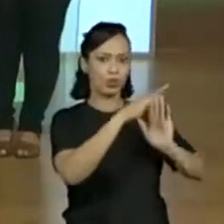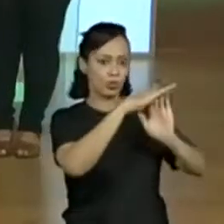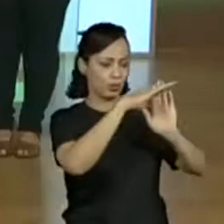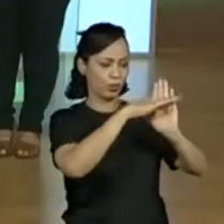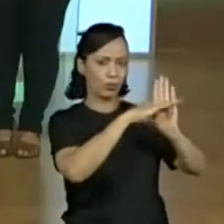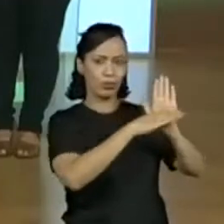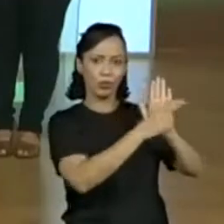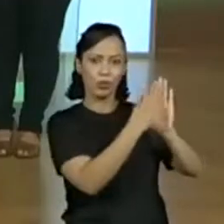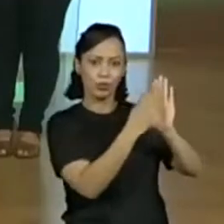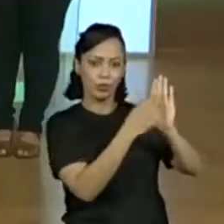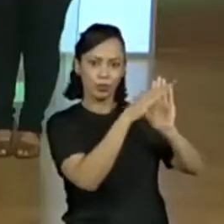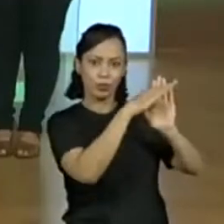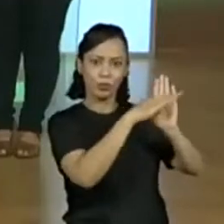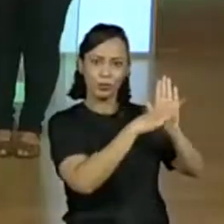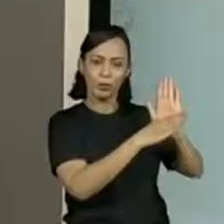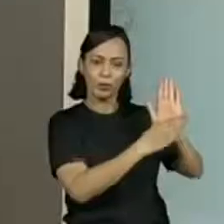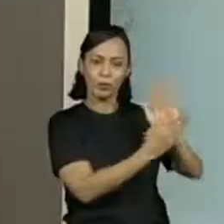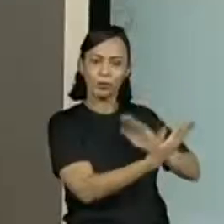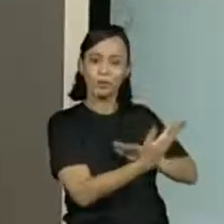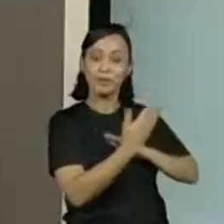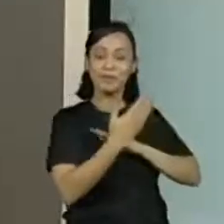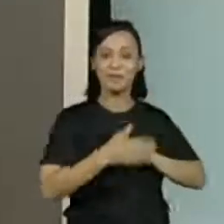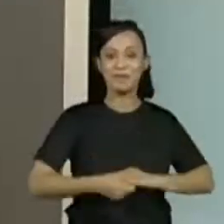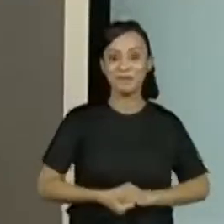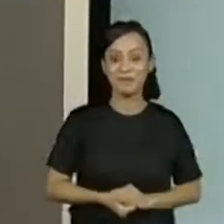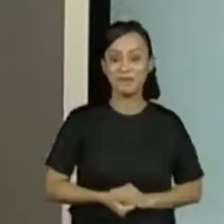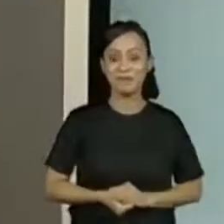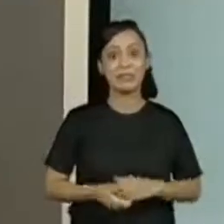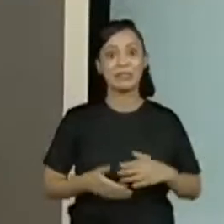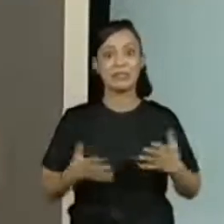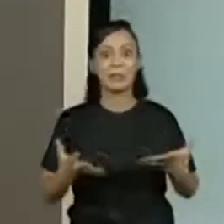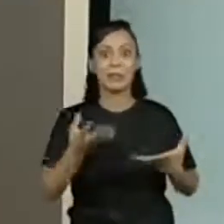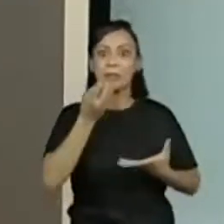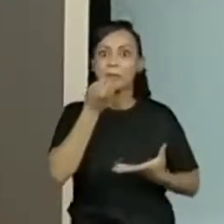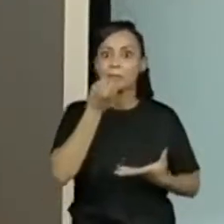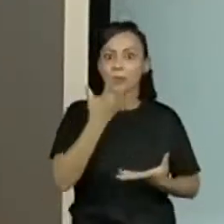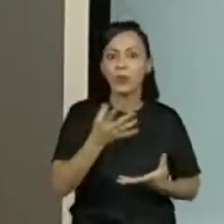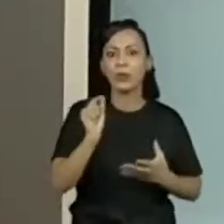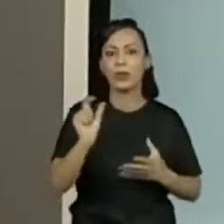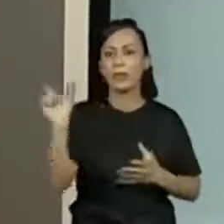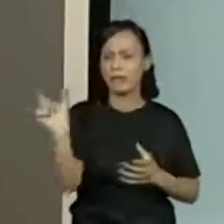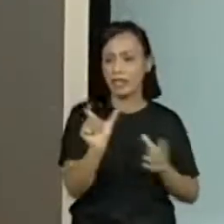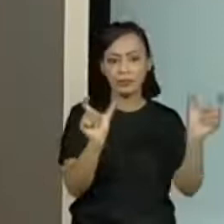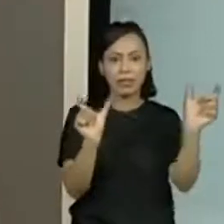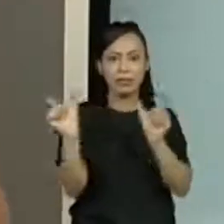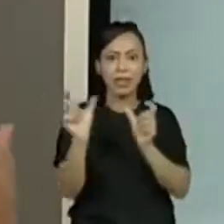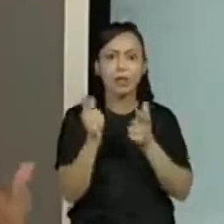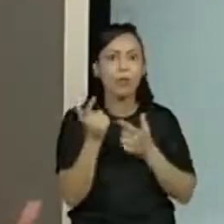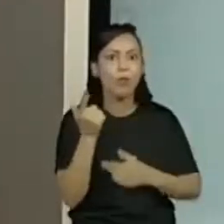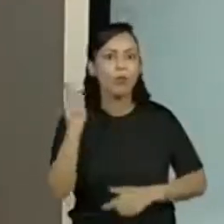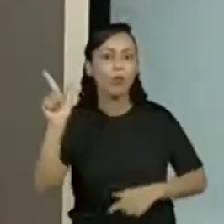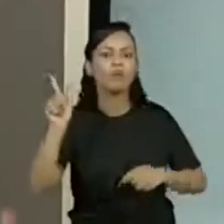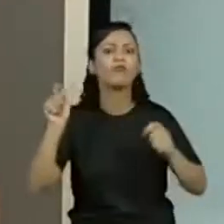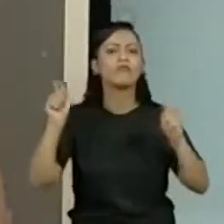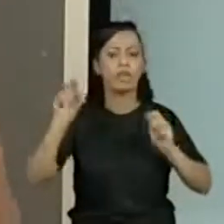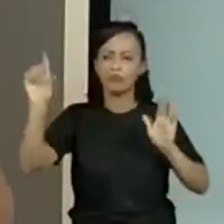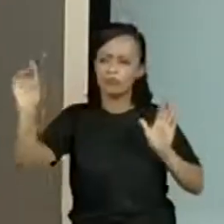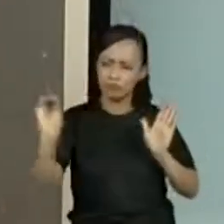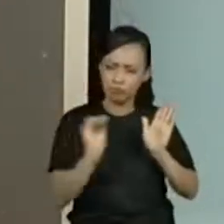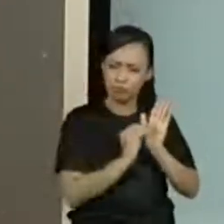e vocês também estão percebendo como é importante a gente se apoiar em outras palavras que a gente já conhece a gente